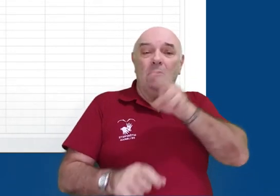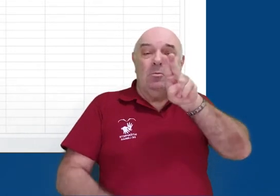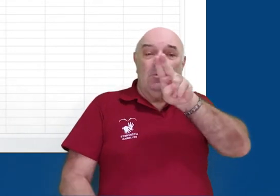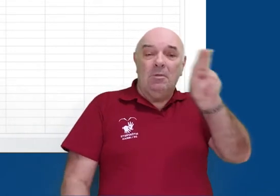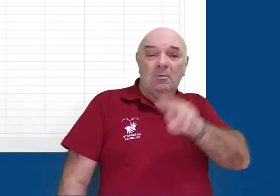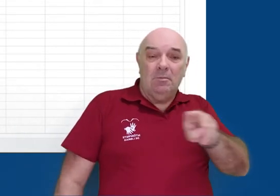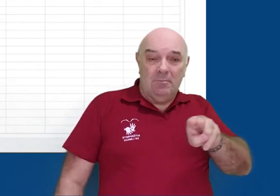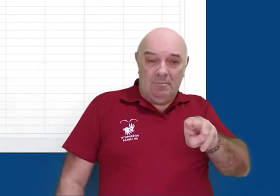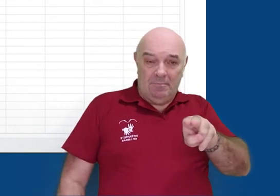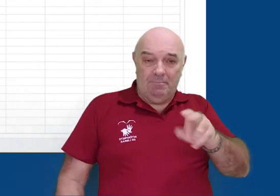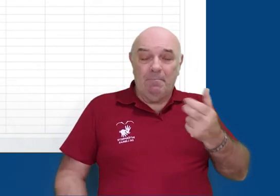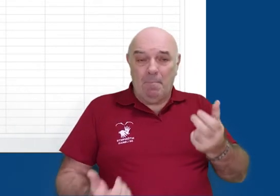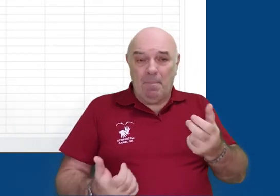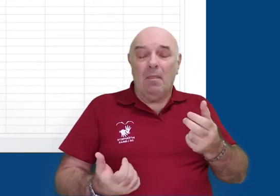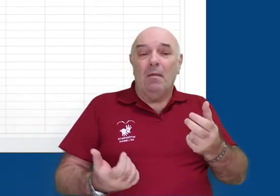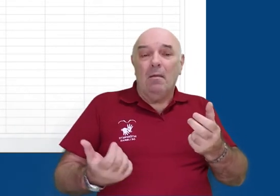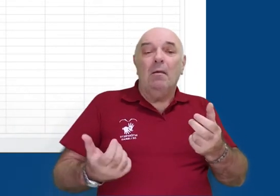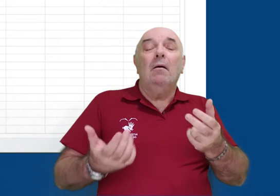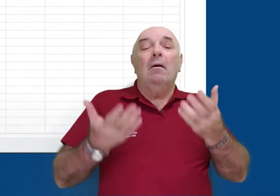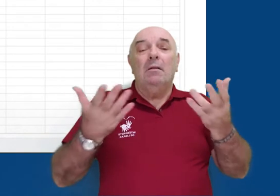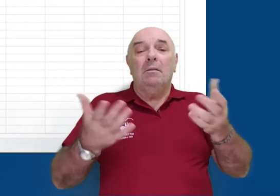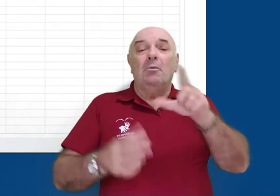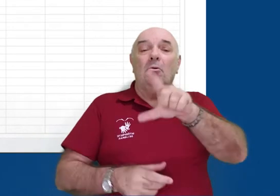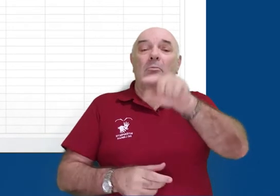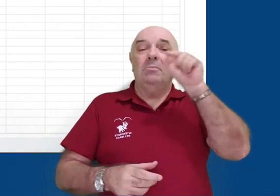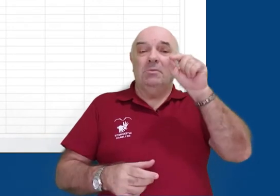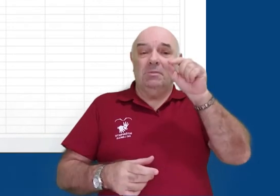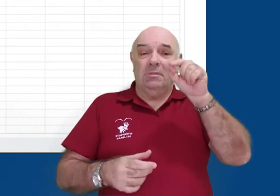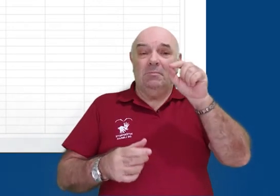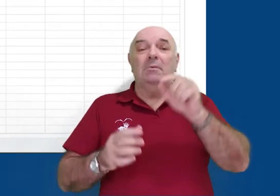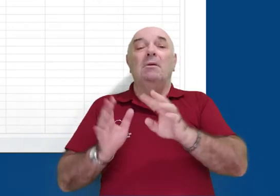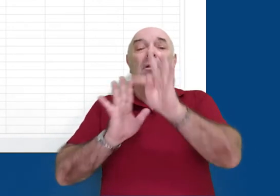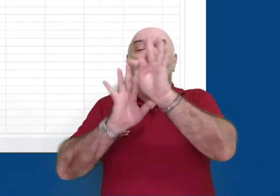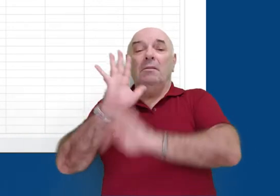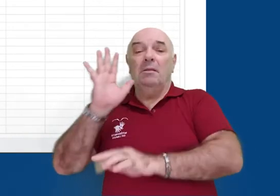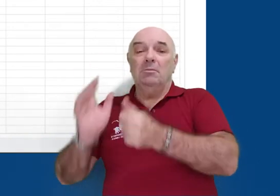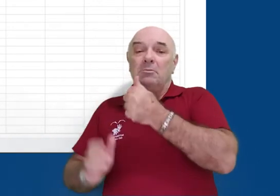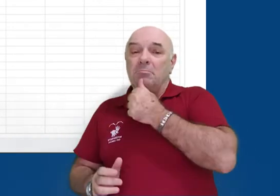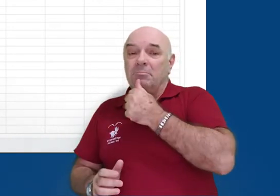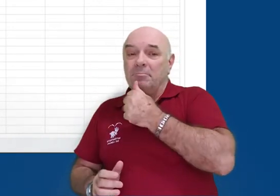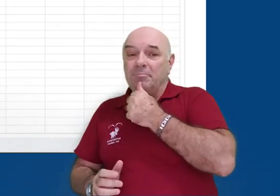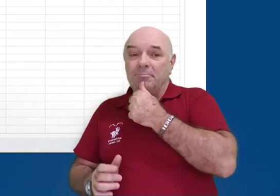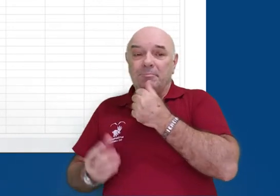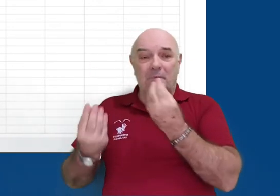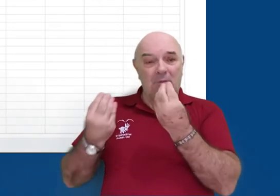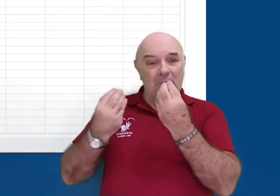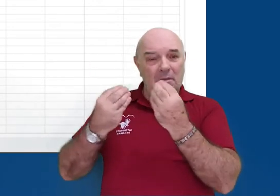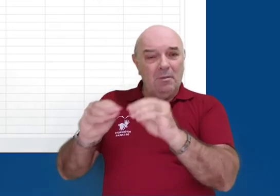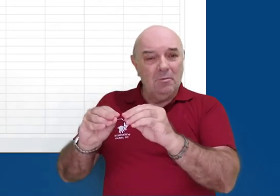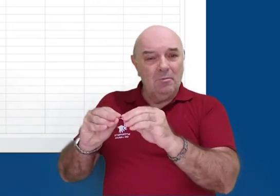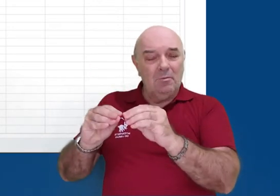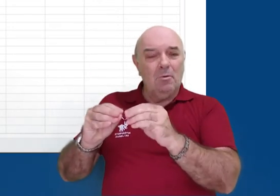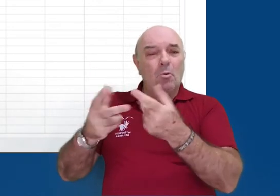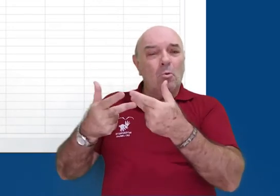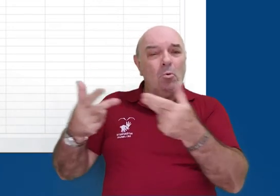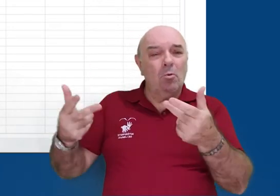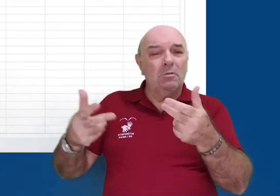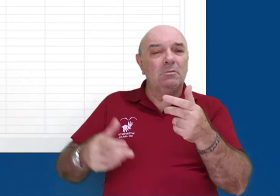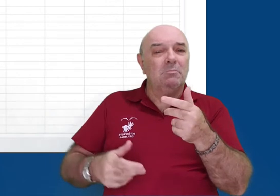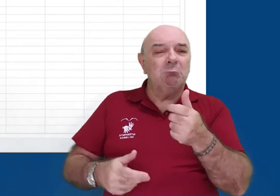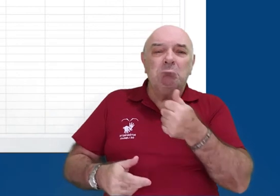valores inteiros mas não necessariamente um valor específico selecionamos a opção o texto não contém